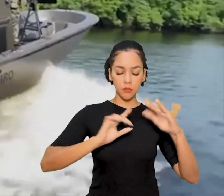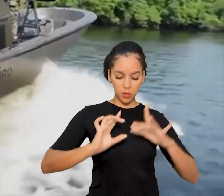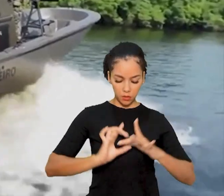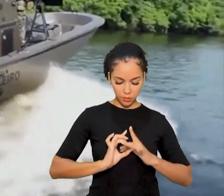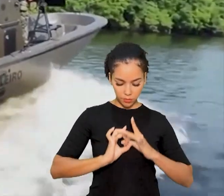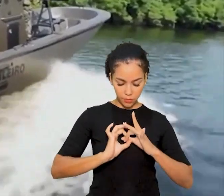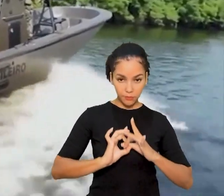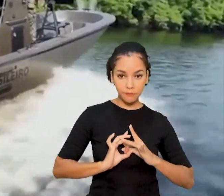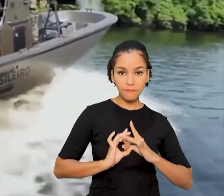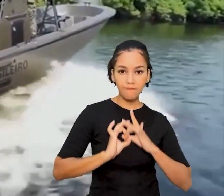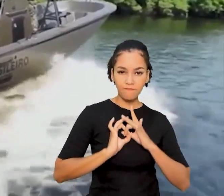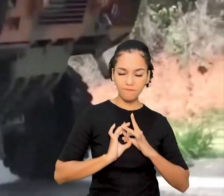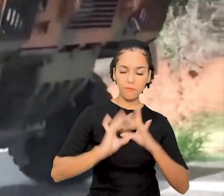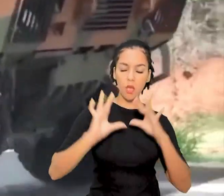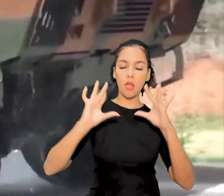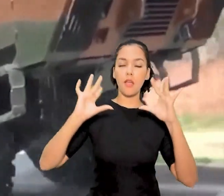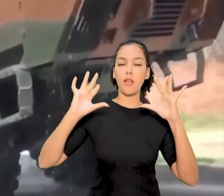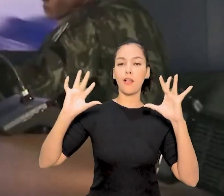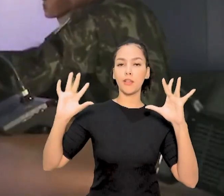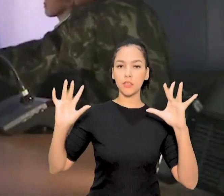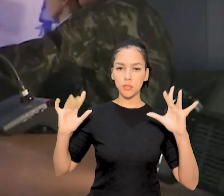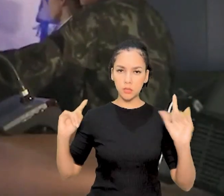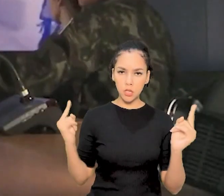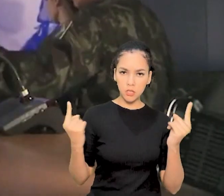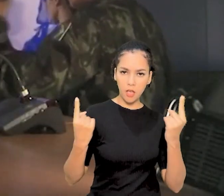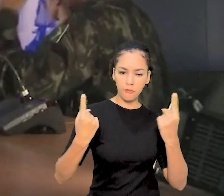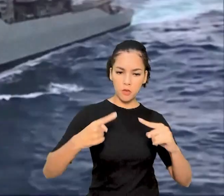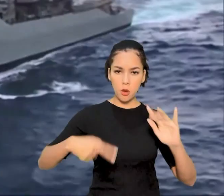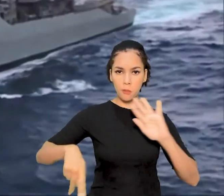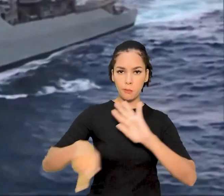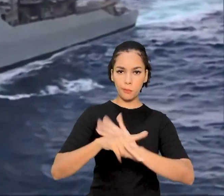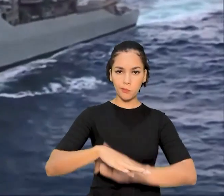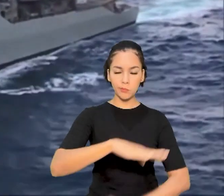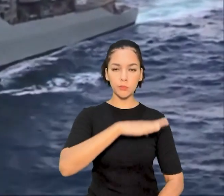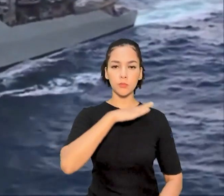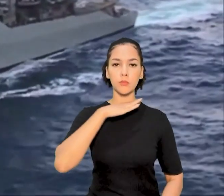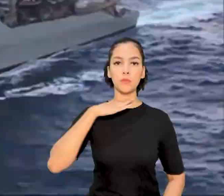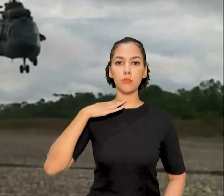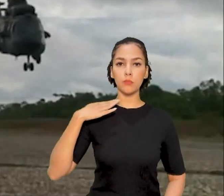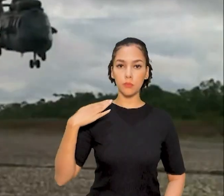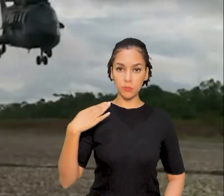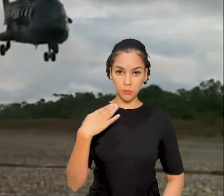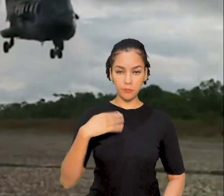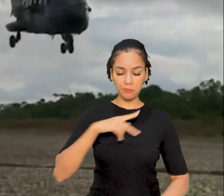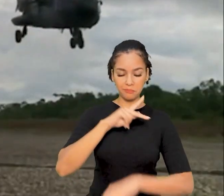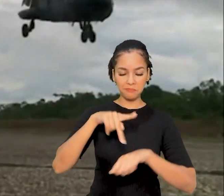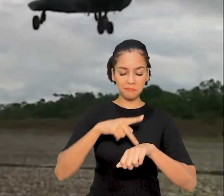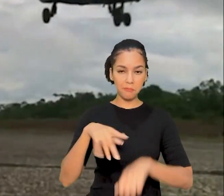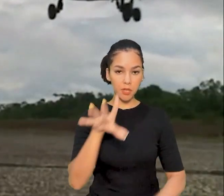seio liberade desafio nosso feo a própria